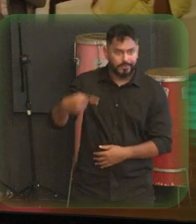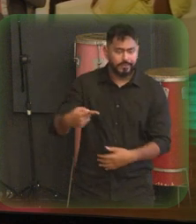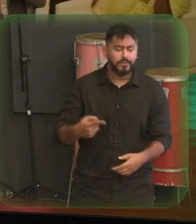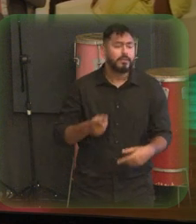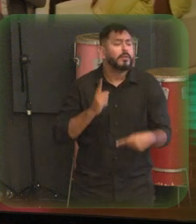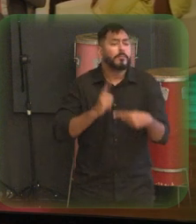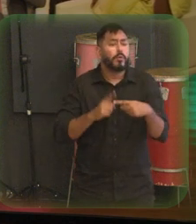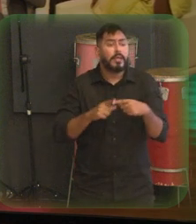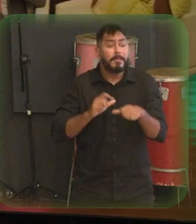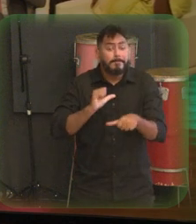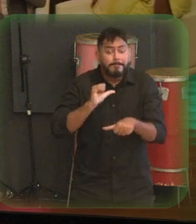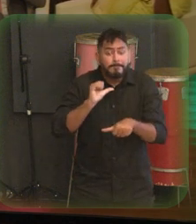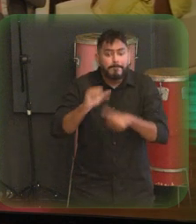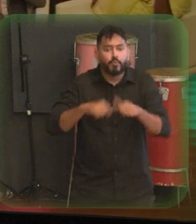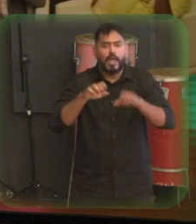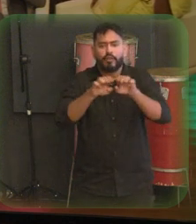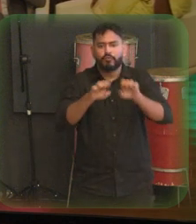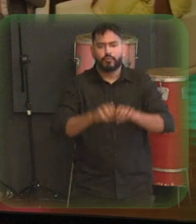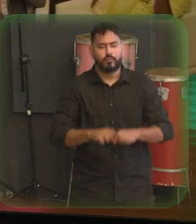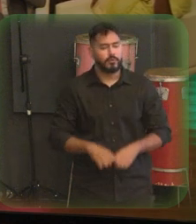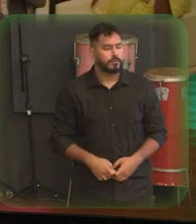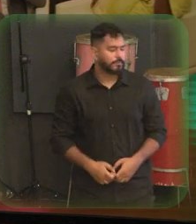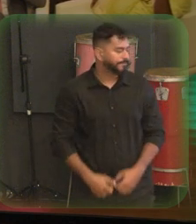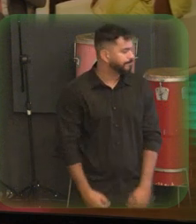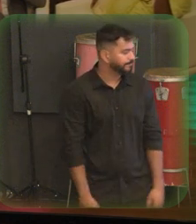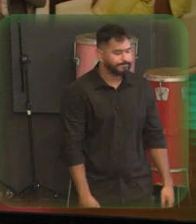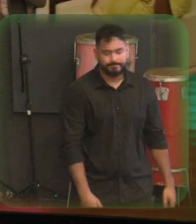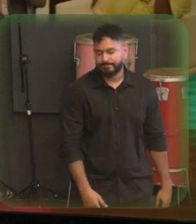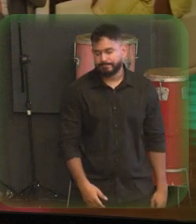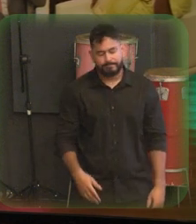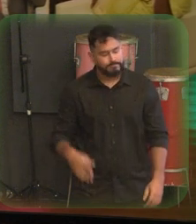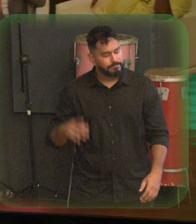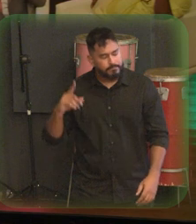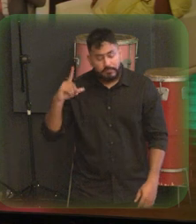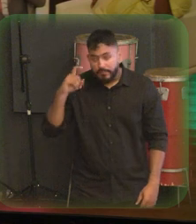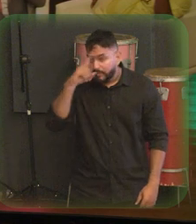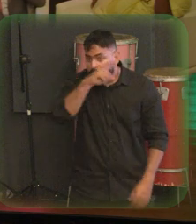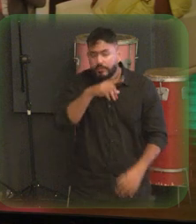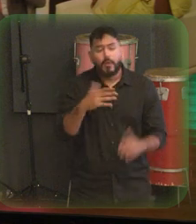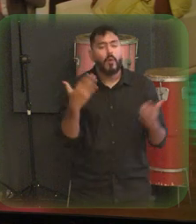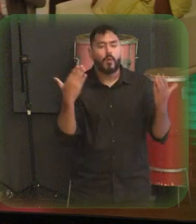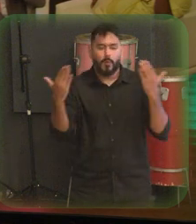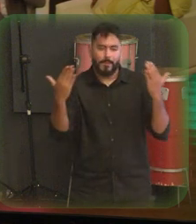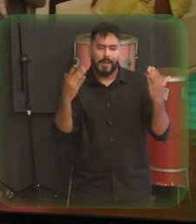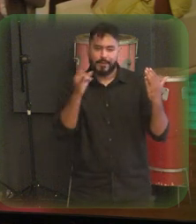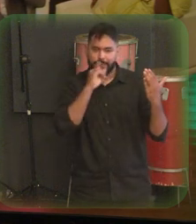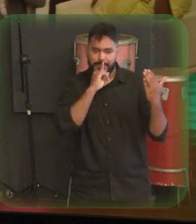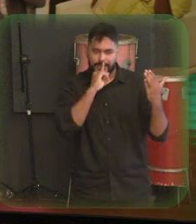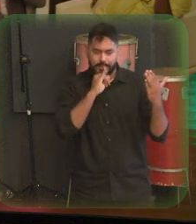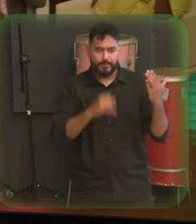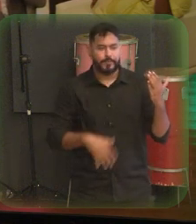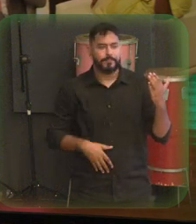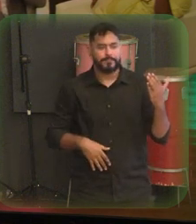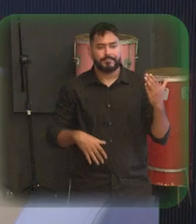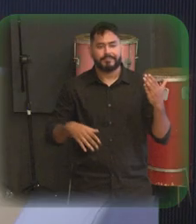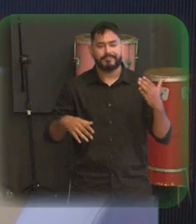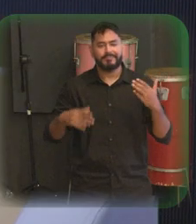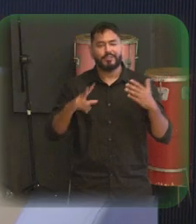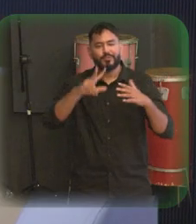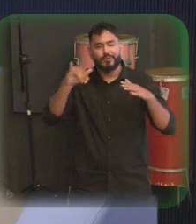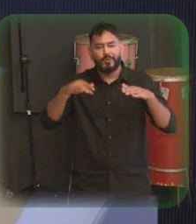Porque mudar estruturas e cultura política não é fácil. Eu comparo sempre como... talvez mexer nas placas